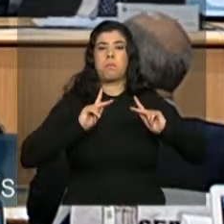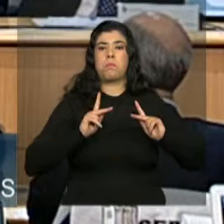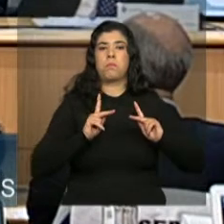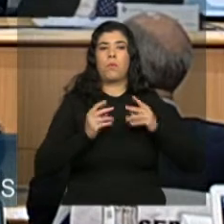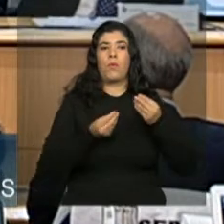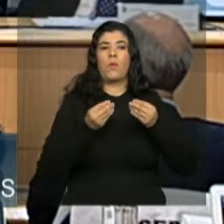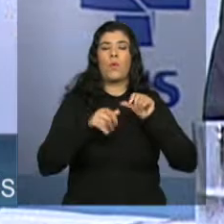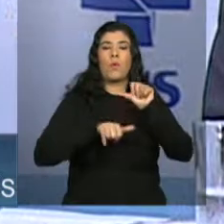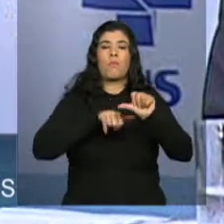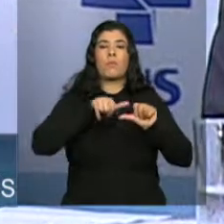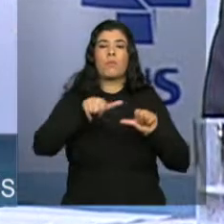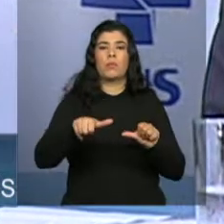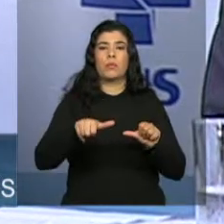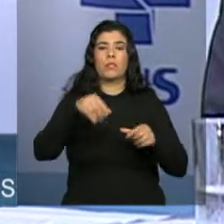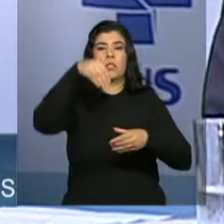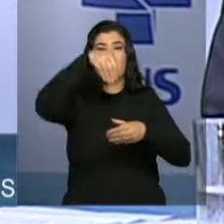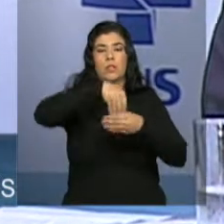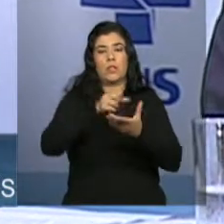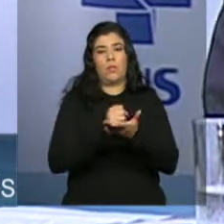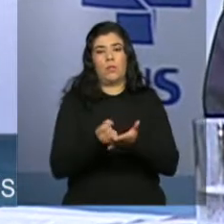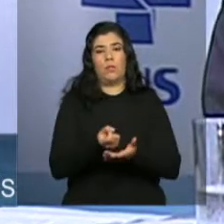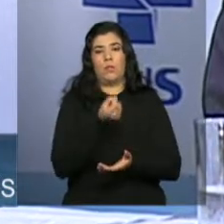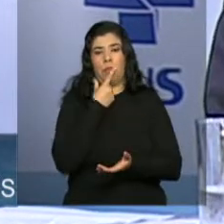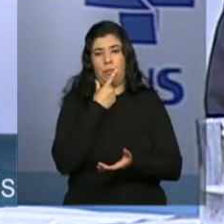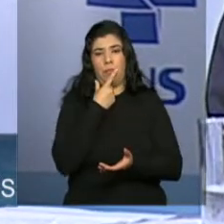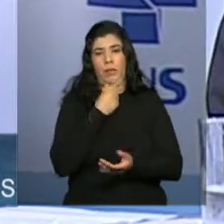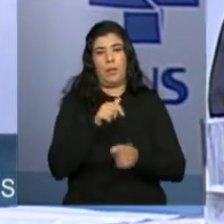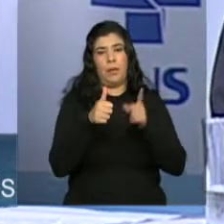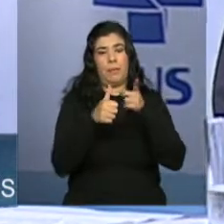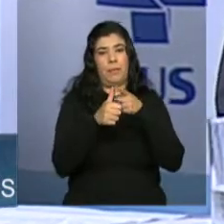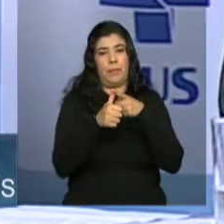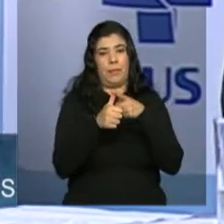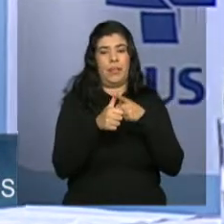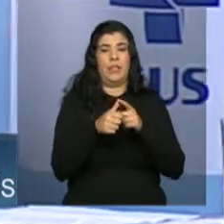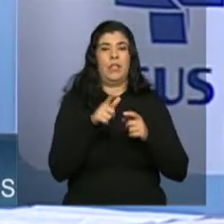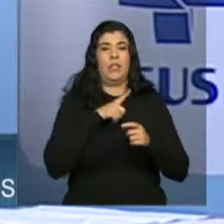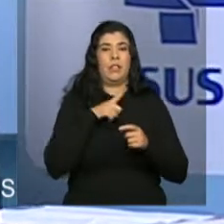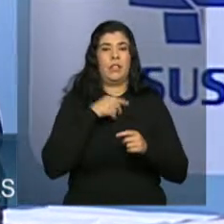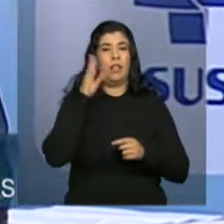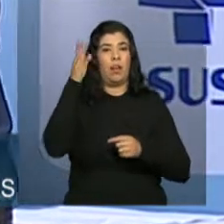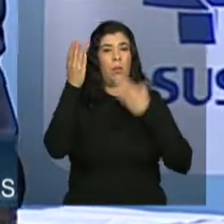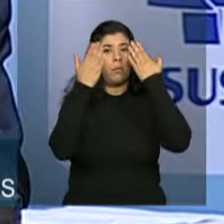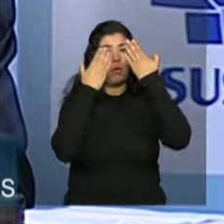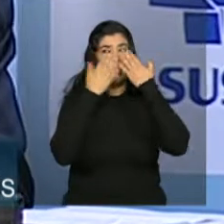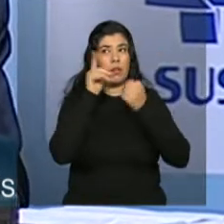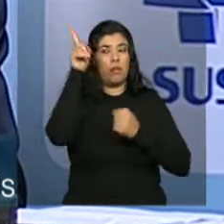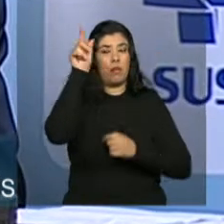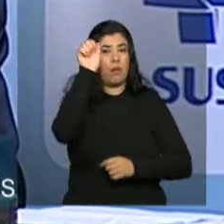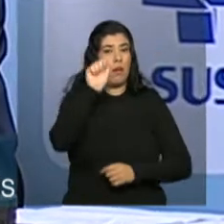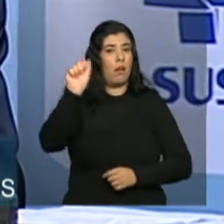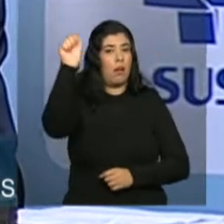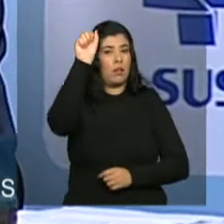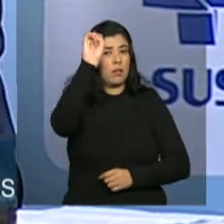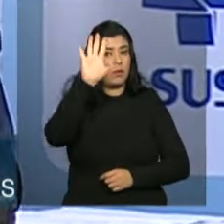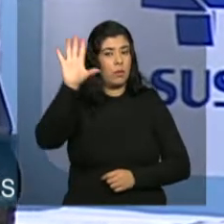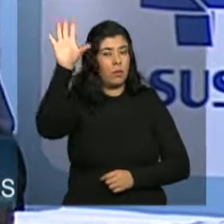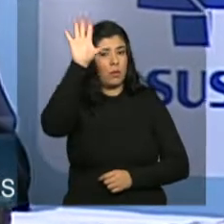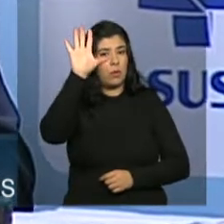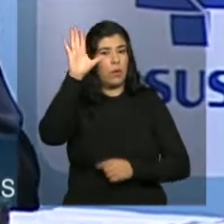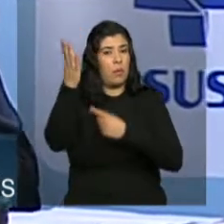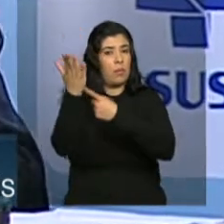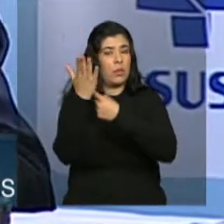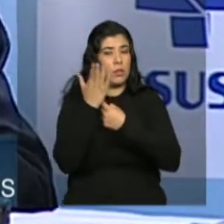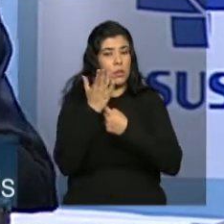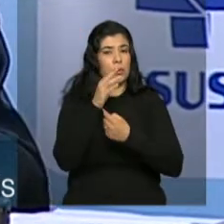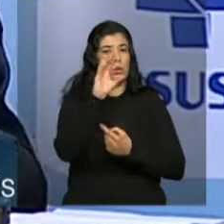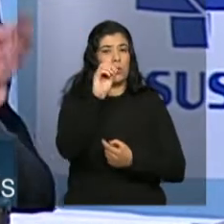farmacêutico Então a primeira mudança não é como eu falei tem aquela Associação lá europeia que é centro colaborador da Organização Mundial de Saúde